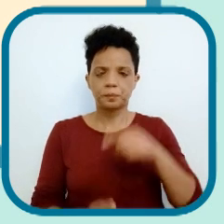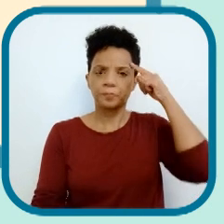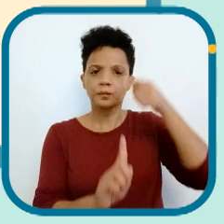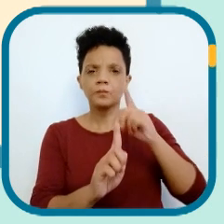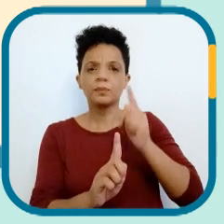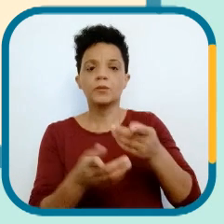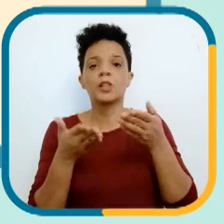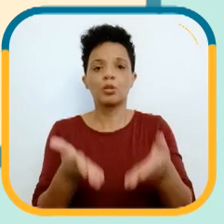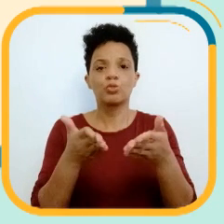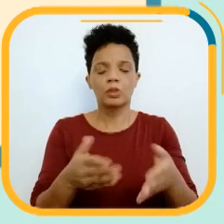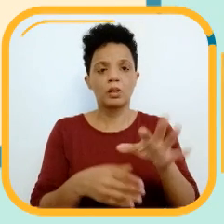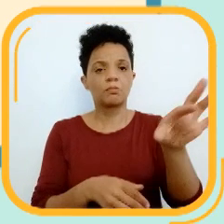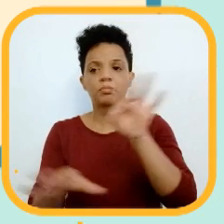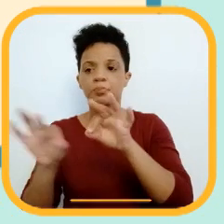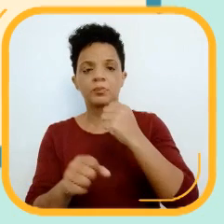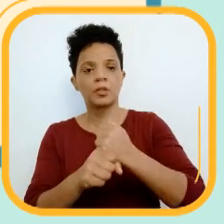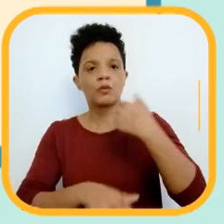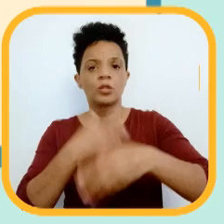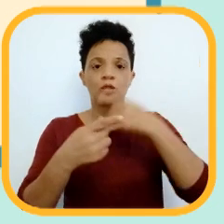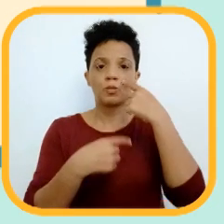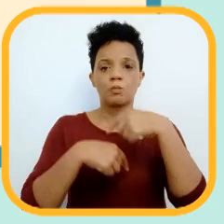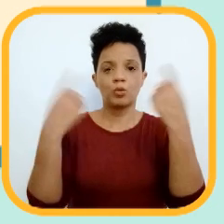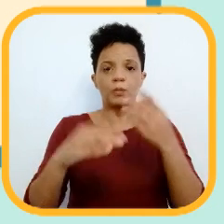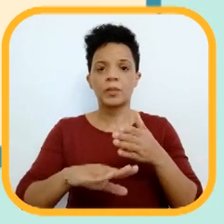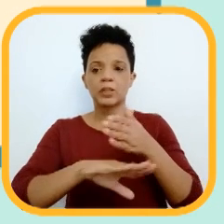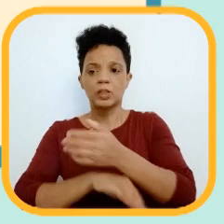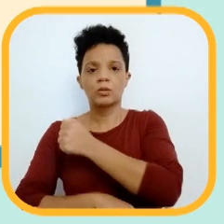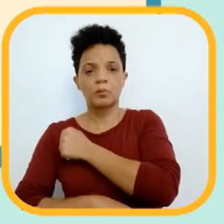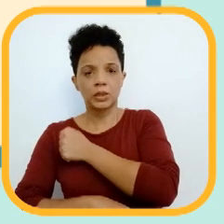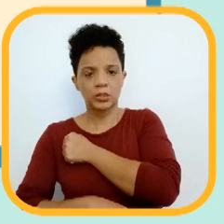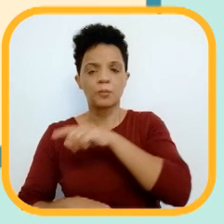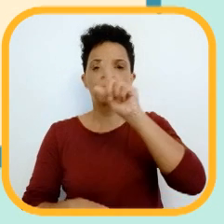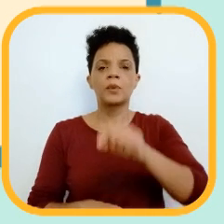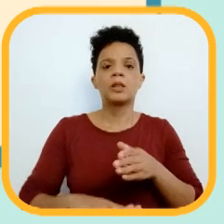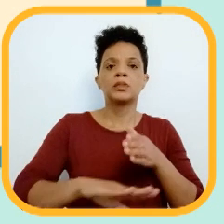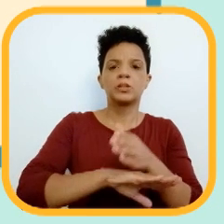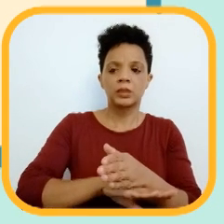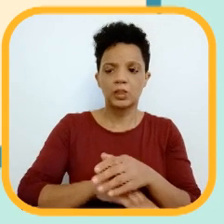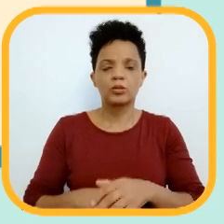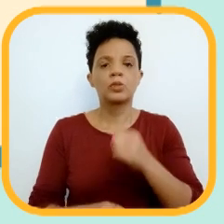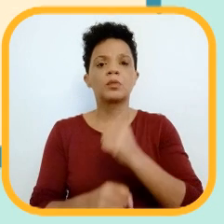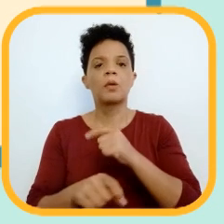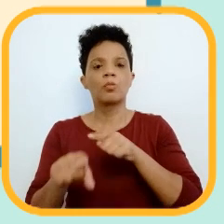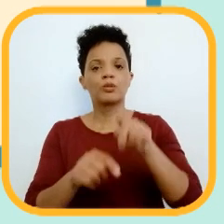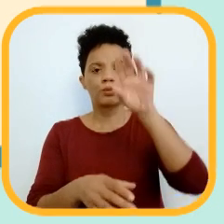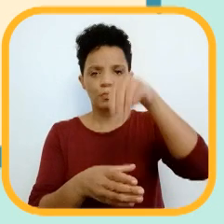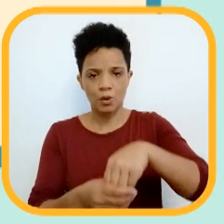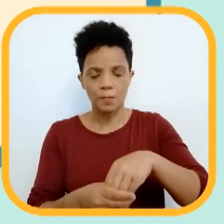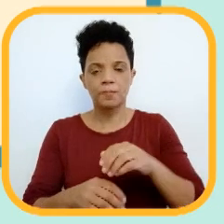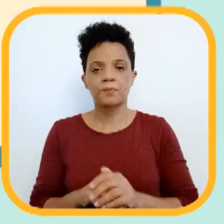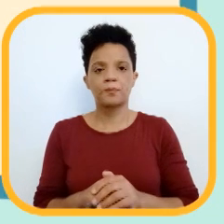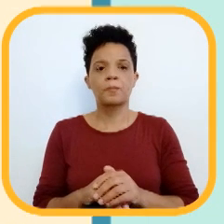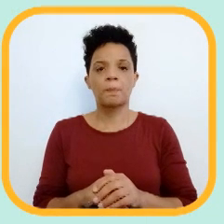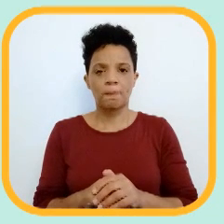população. Têm como objetivo ajudar no recrutamento do funcionalismo público, no acesso à habitação e no acesso aos cargos